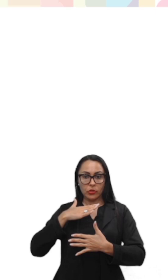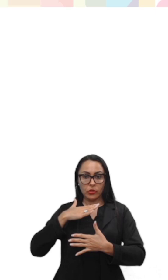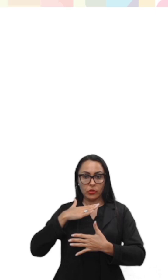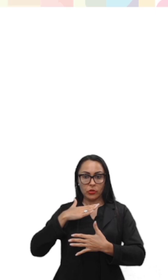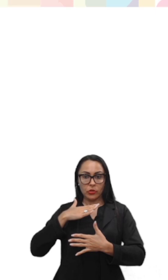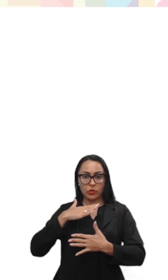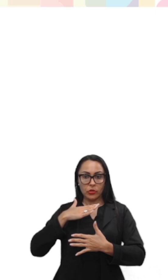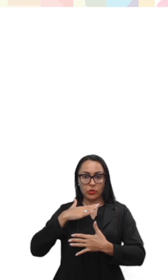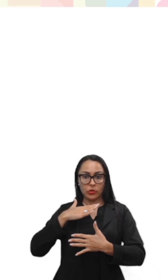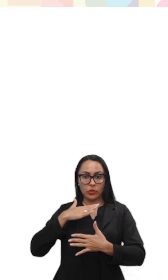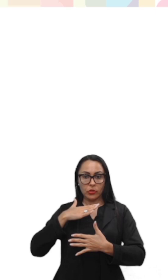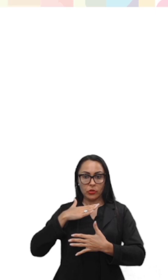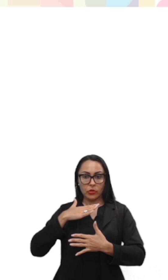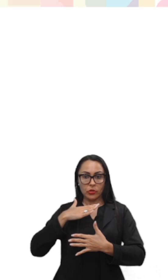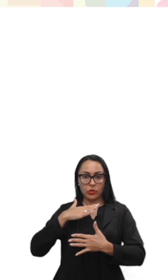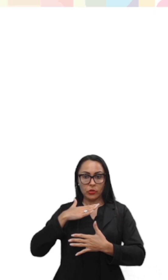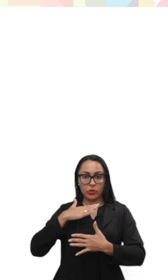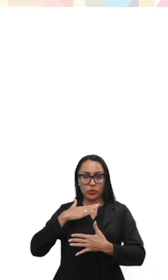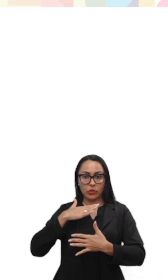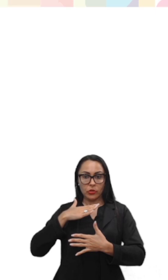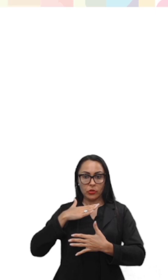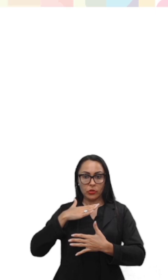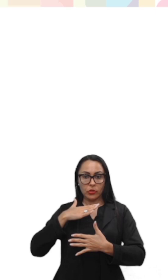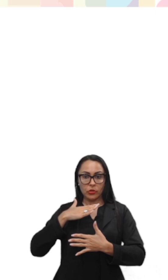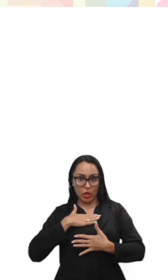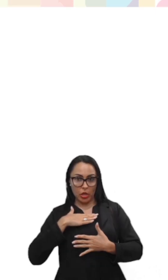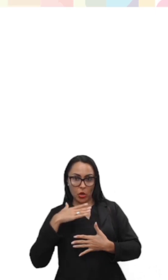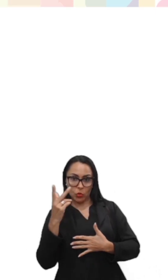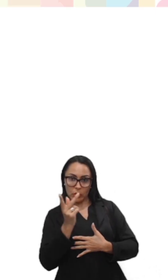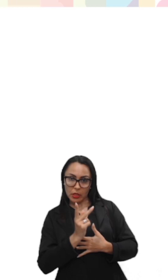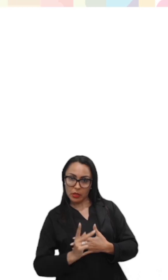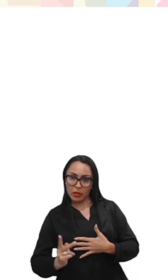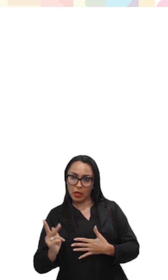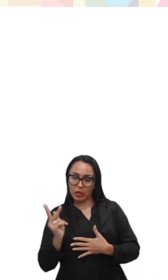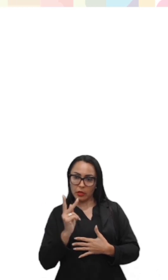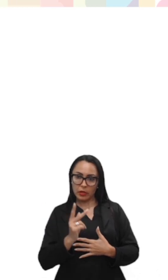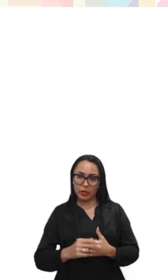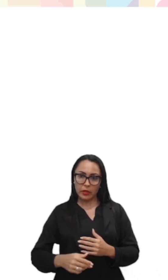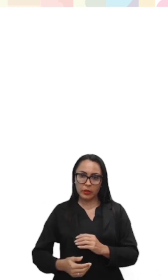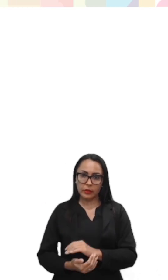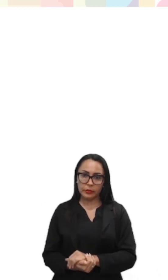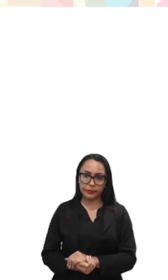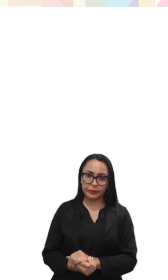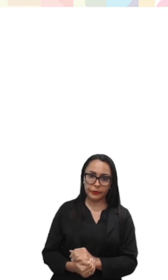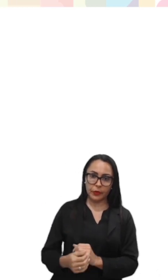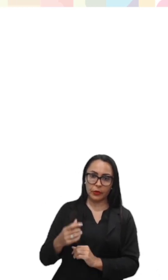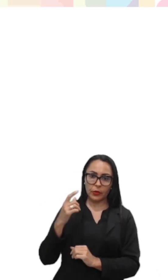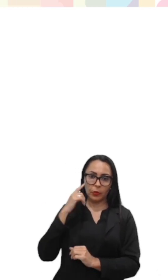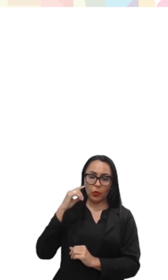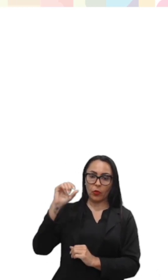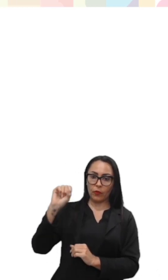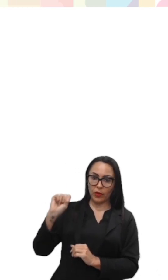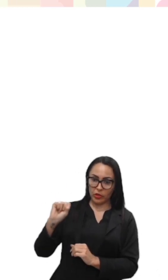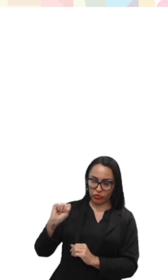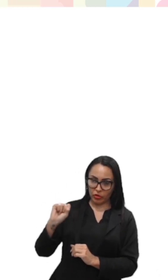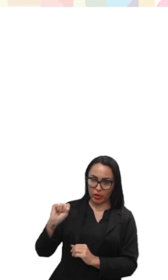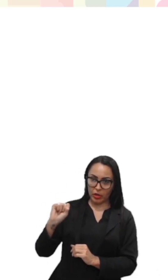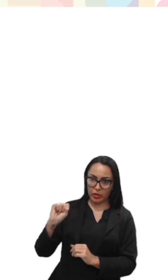na parte externa, mãos com diferentes configurações. O punho fechado, o